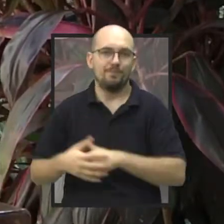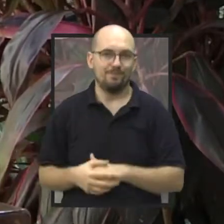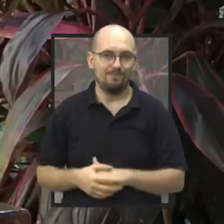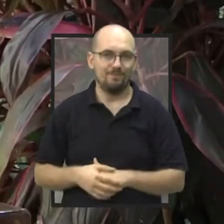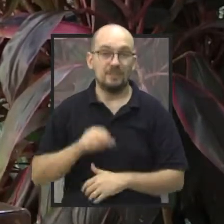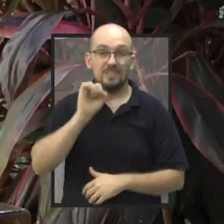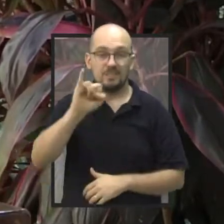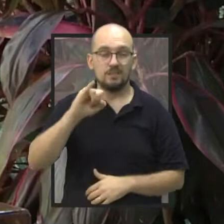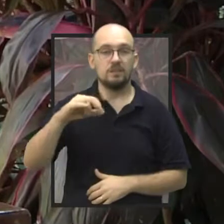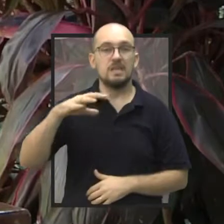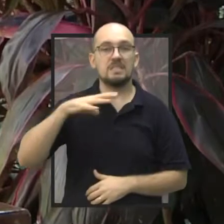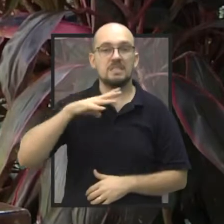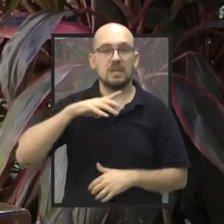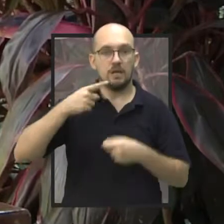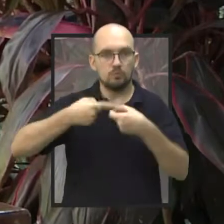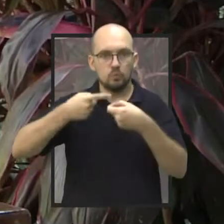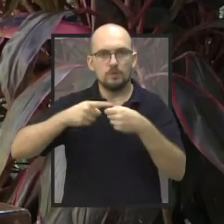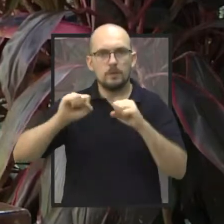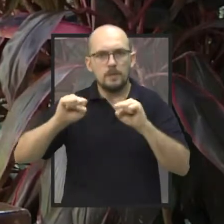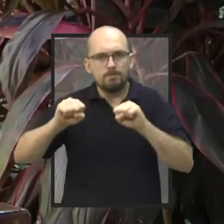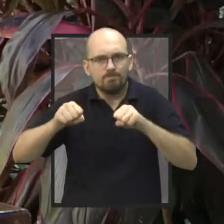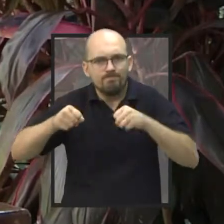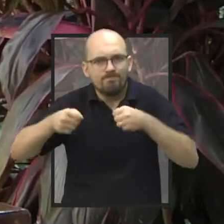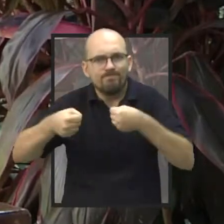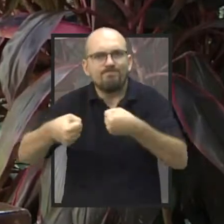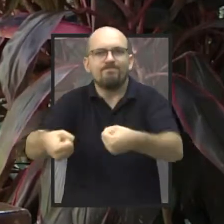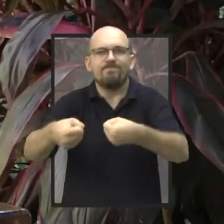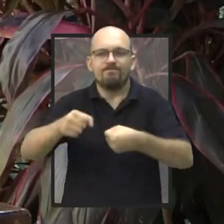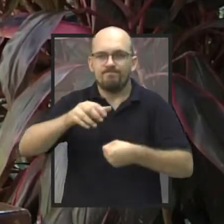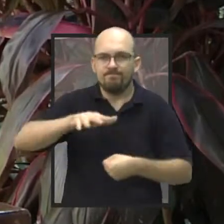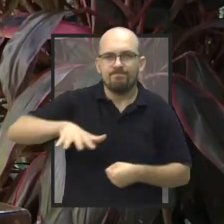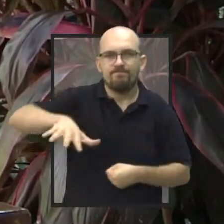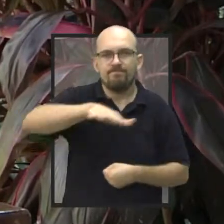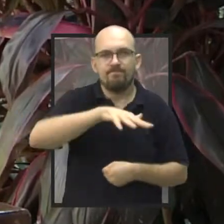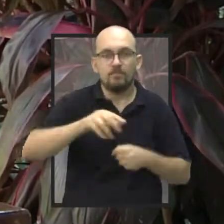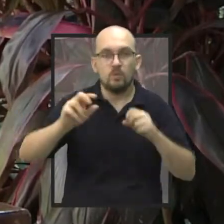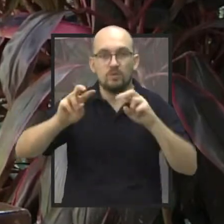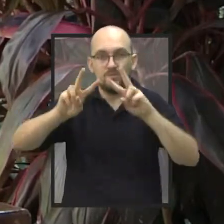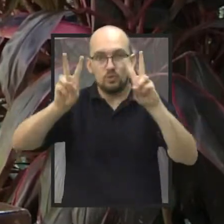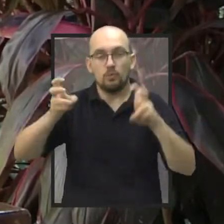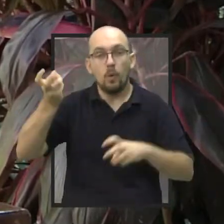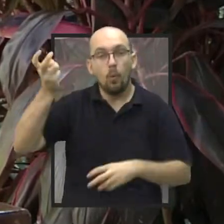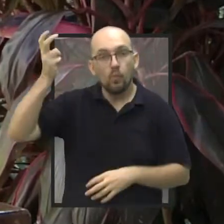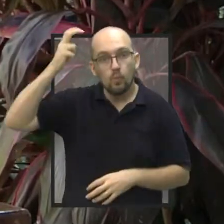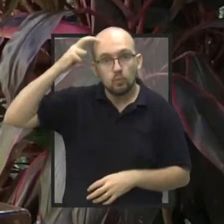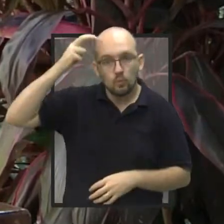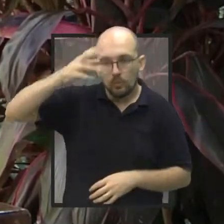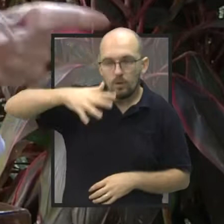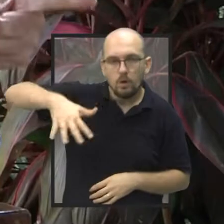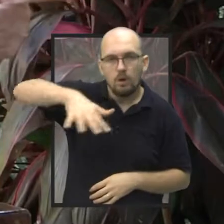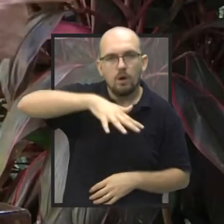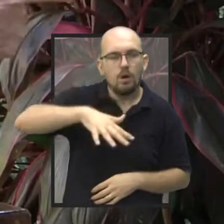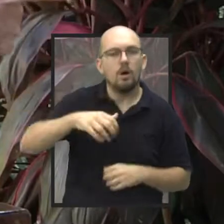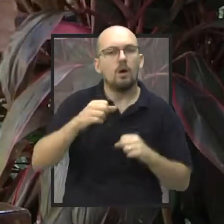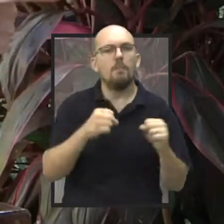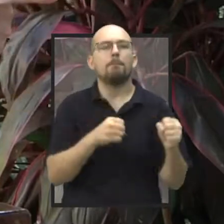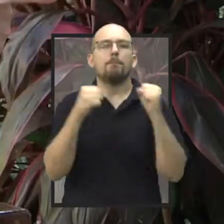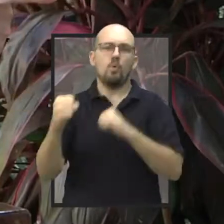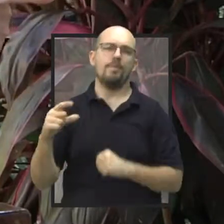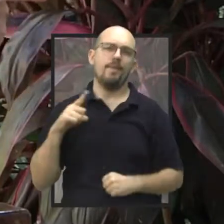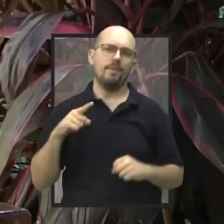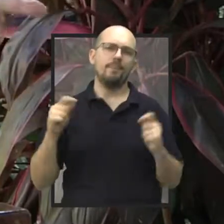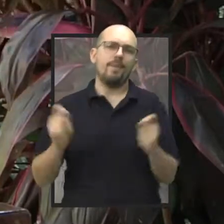se o município se dedicasse a esse tipo de cultura, entendeu? Esse poder ele